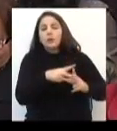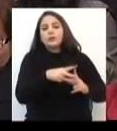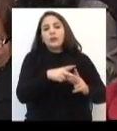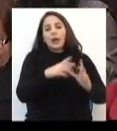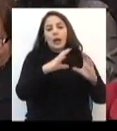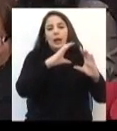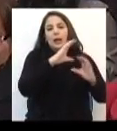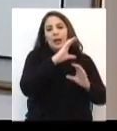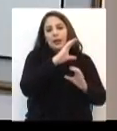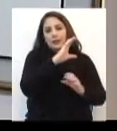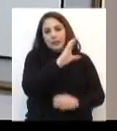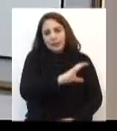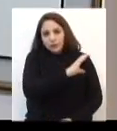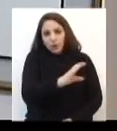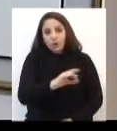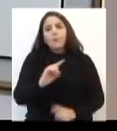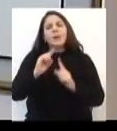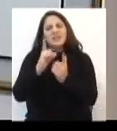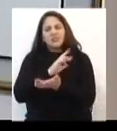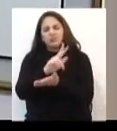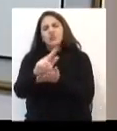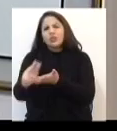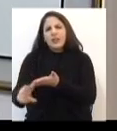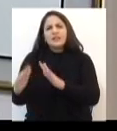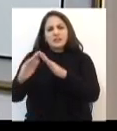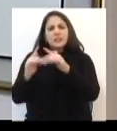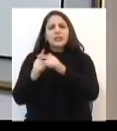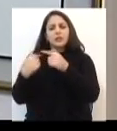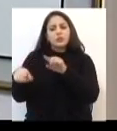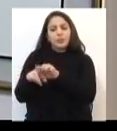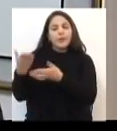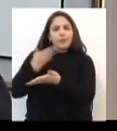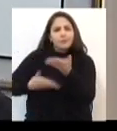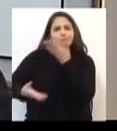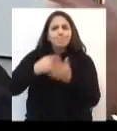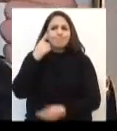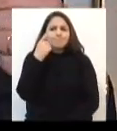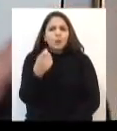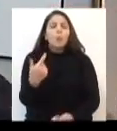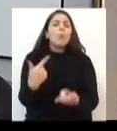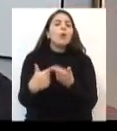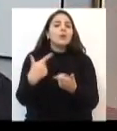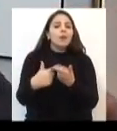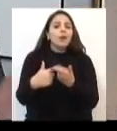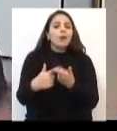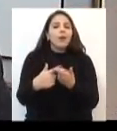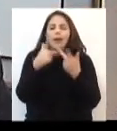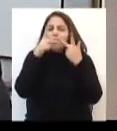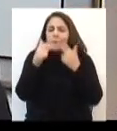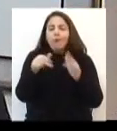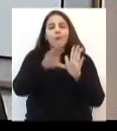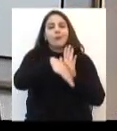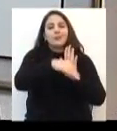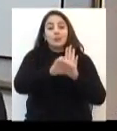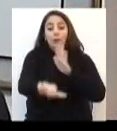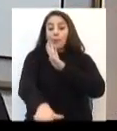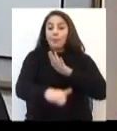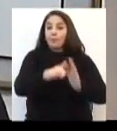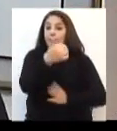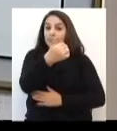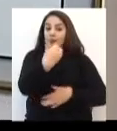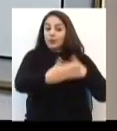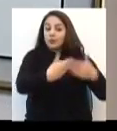da igreja luterana, tem da igreja metodista e outras igrejas. Mas é curioso, por quê? Porque elas têm esse mesmo conceito de